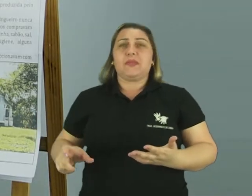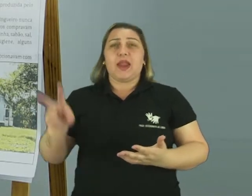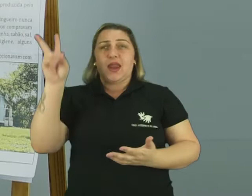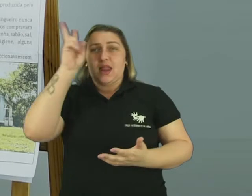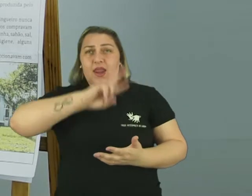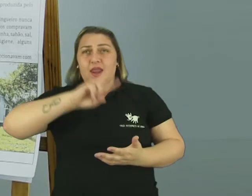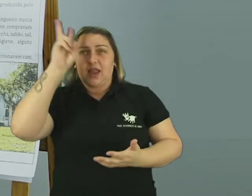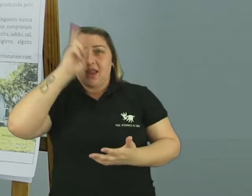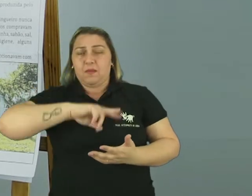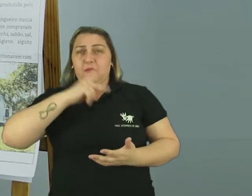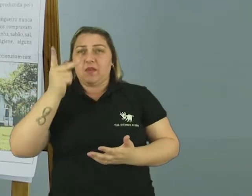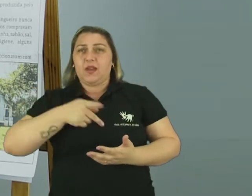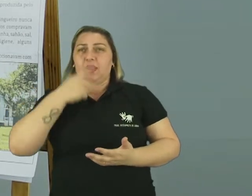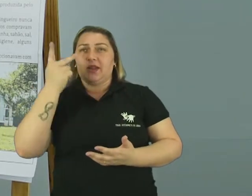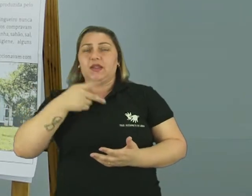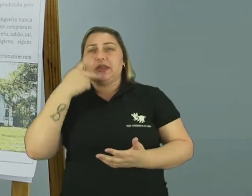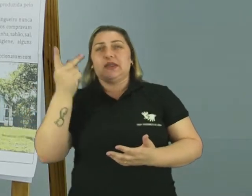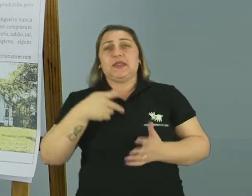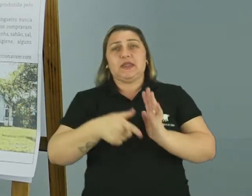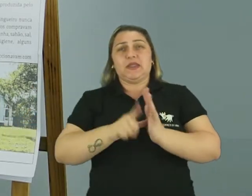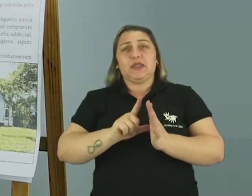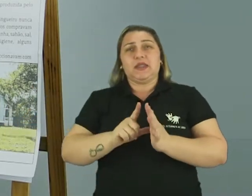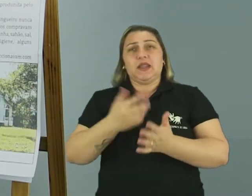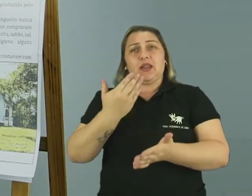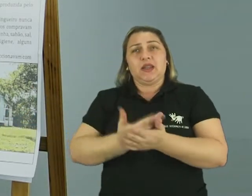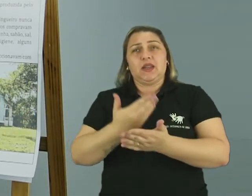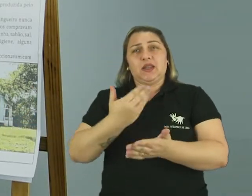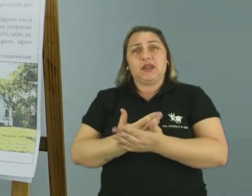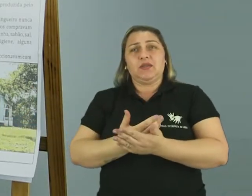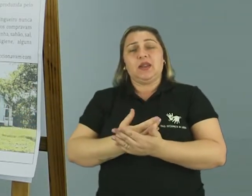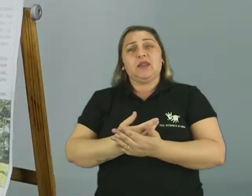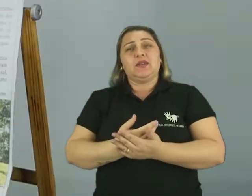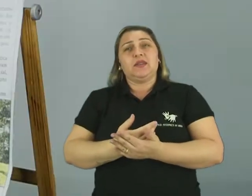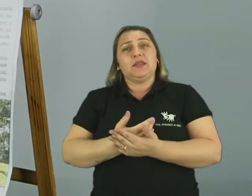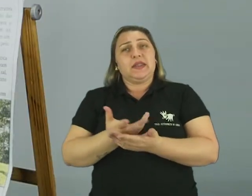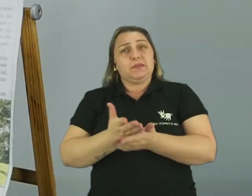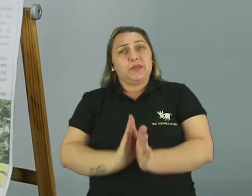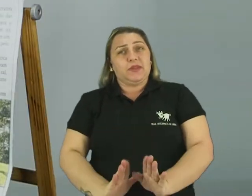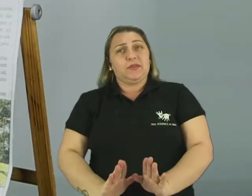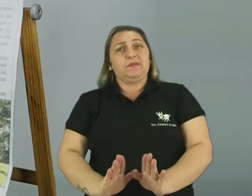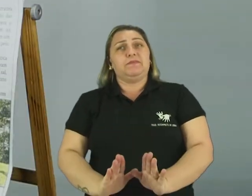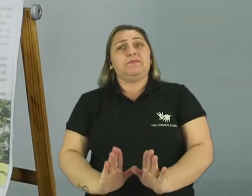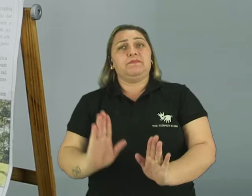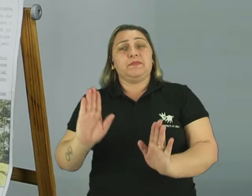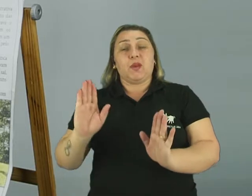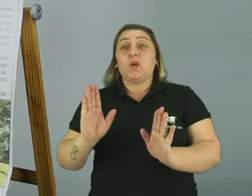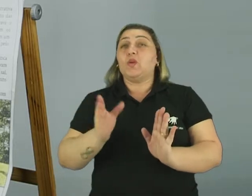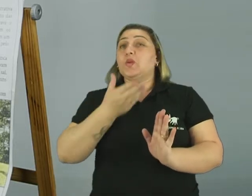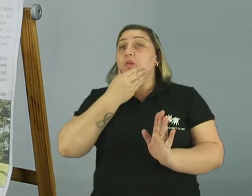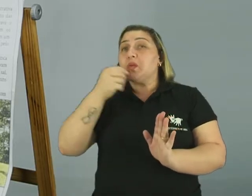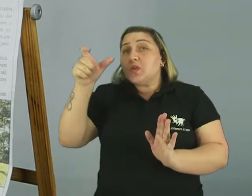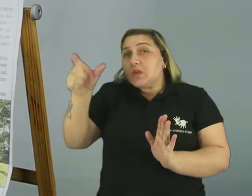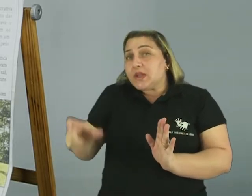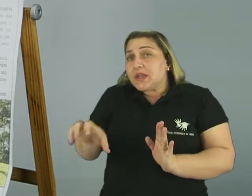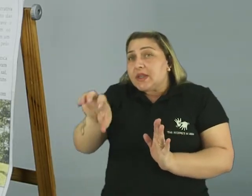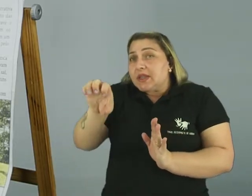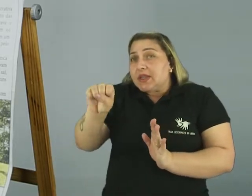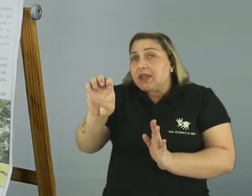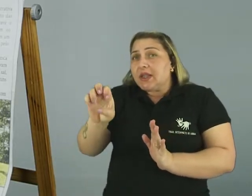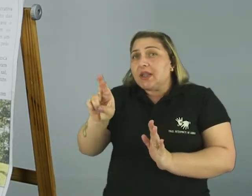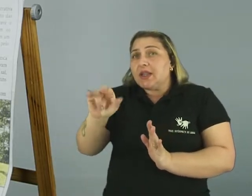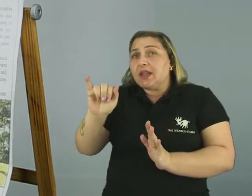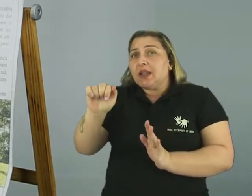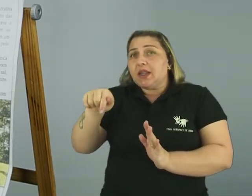lembra quando eu falei, antes da outra aula, antes de terminar? Os seringueiros,